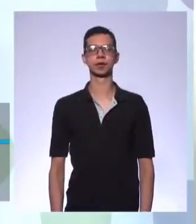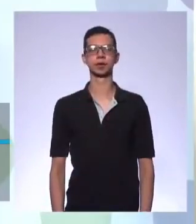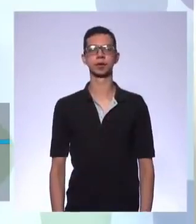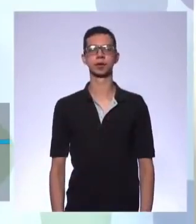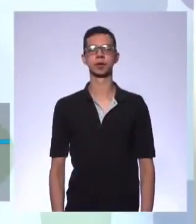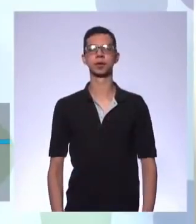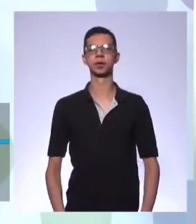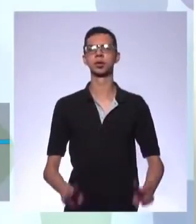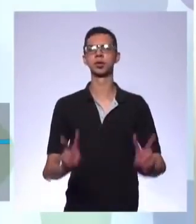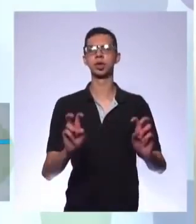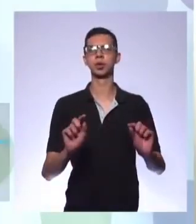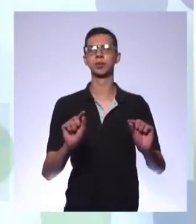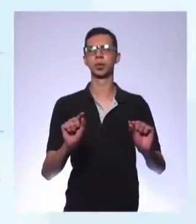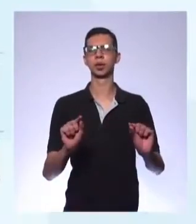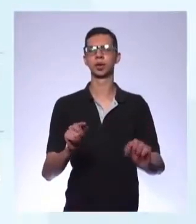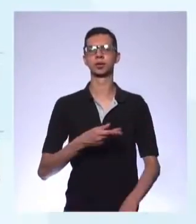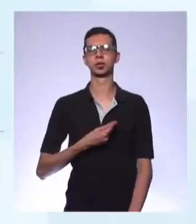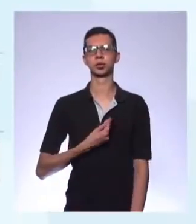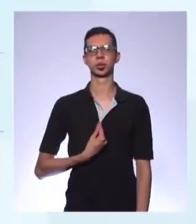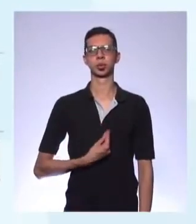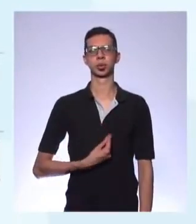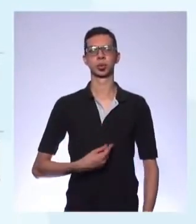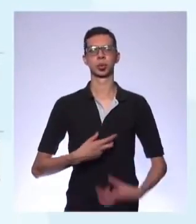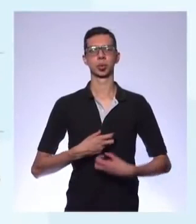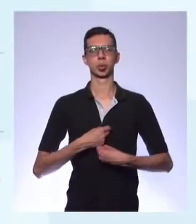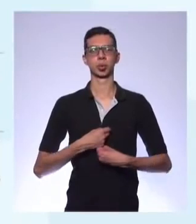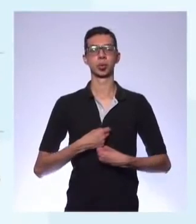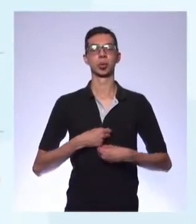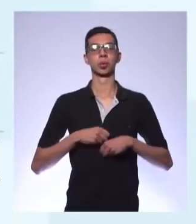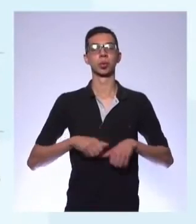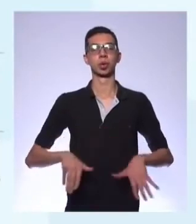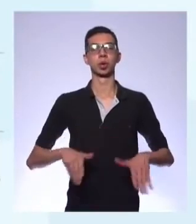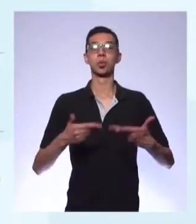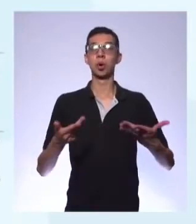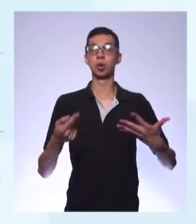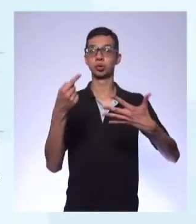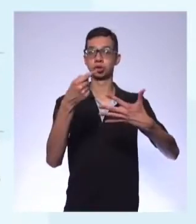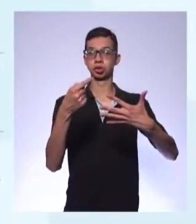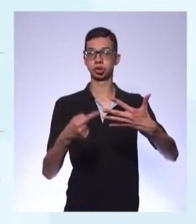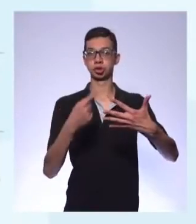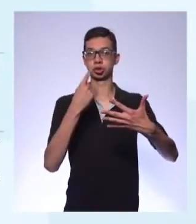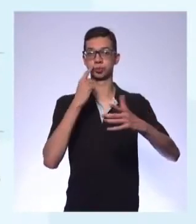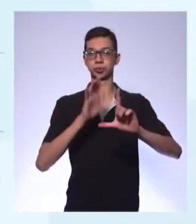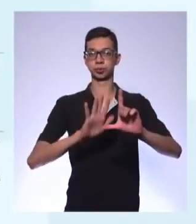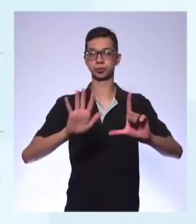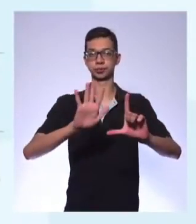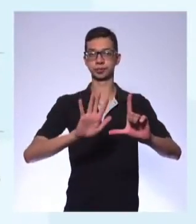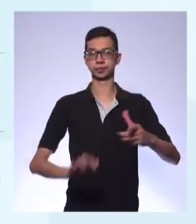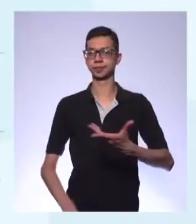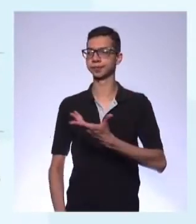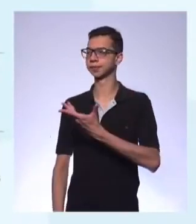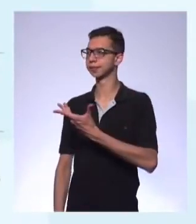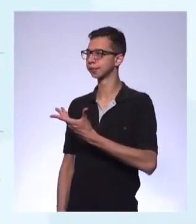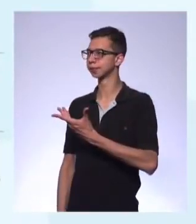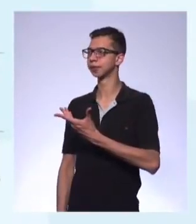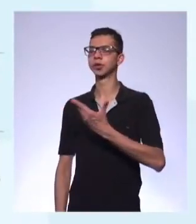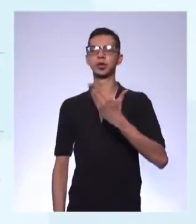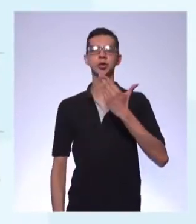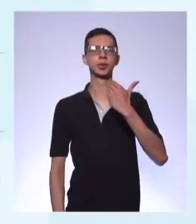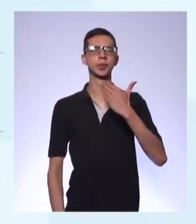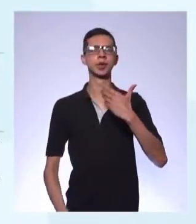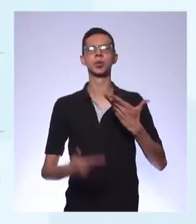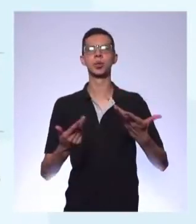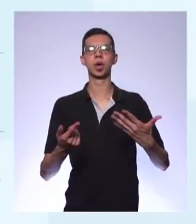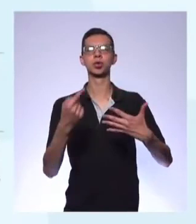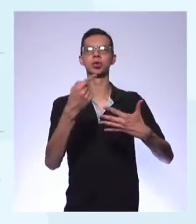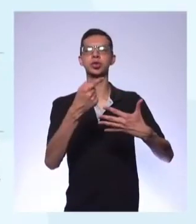nutriente que tem, por favor, coloca o slide para mim aí. É isso, obrigado. Aí, ó, no tipo do tipo de alimento que você